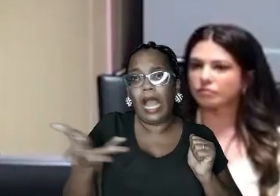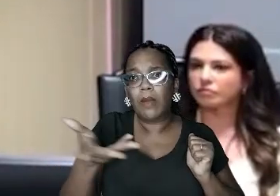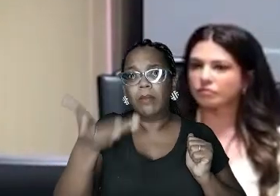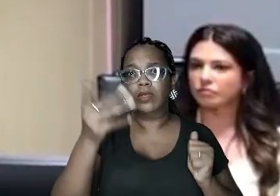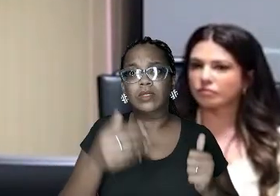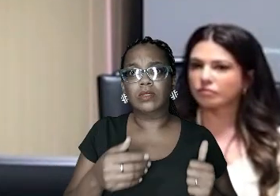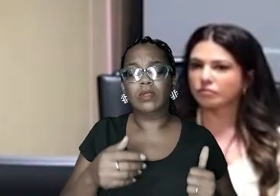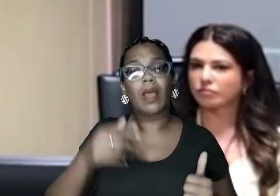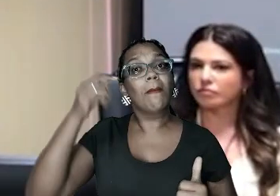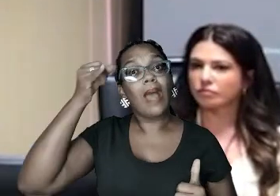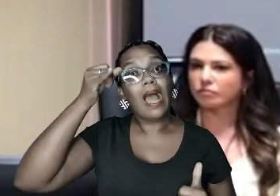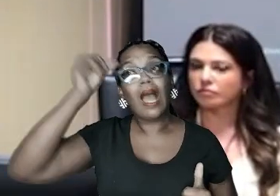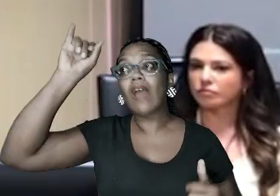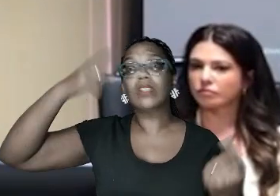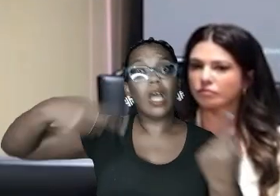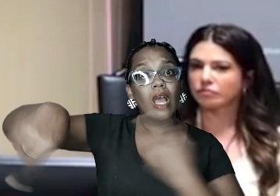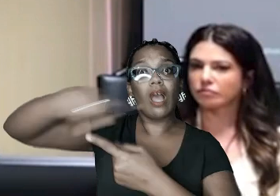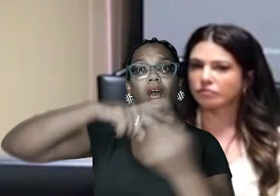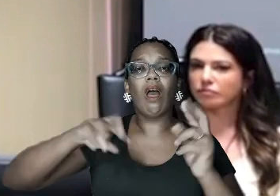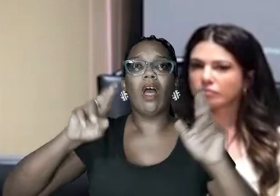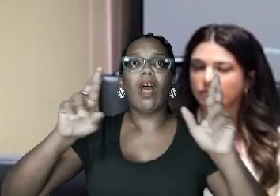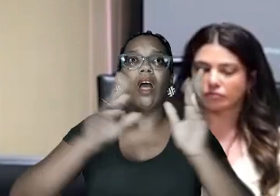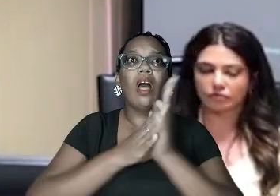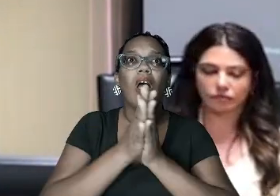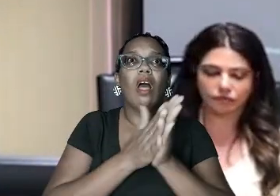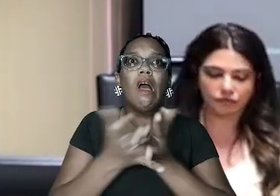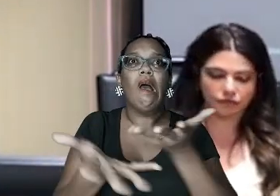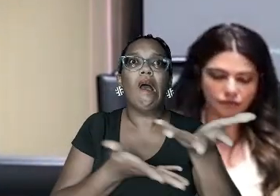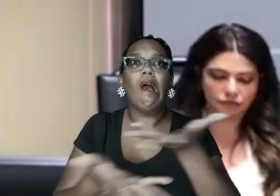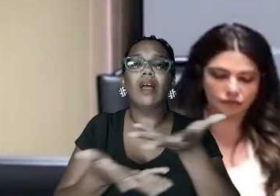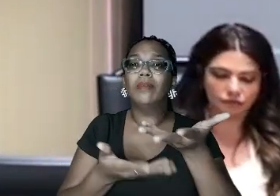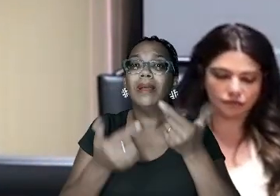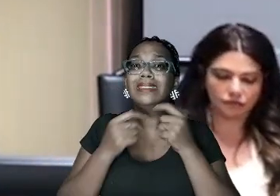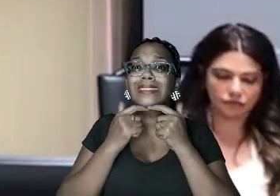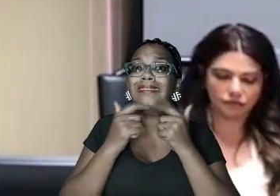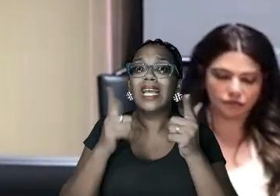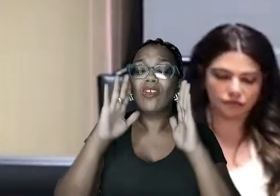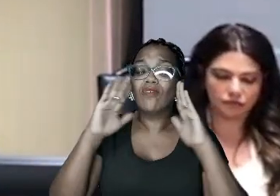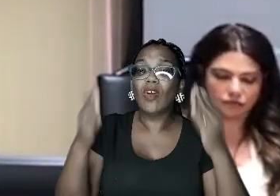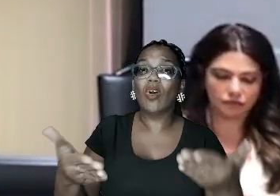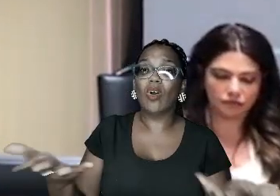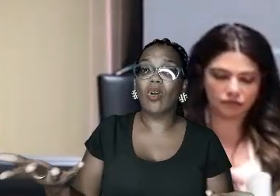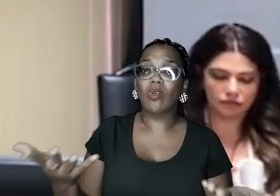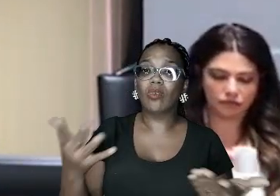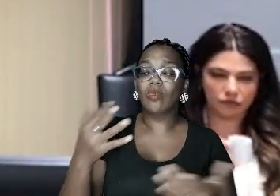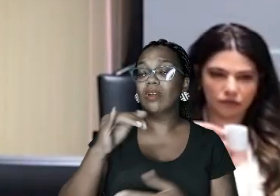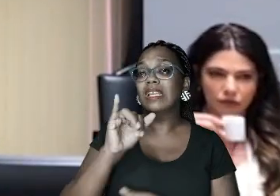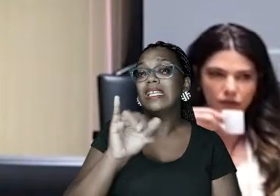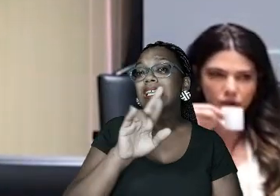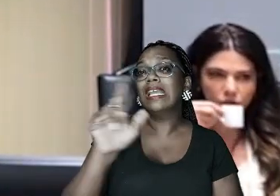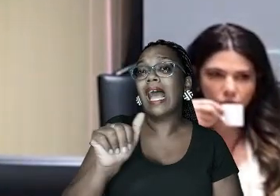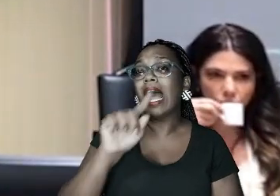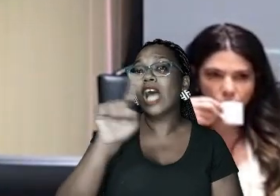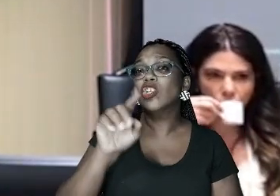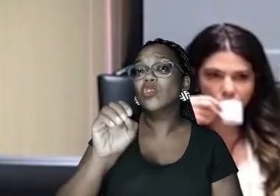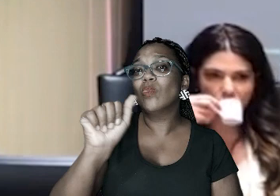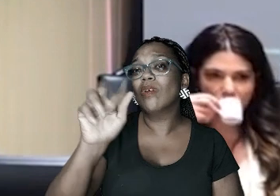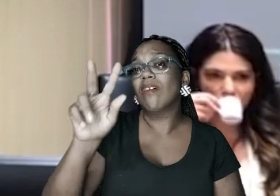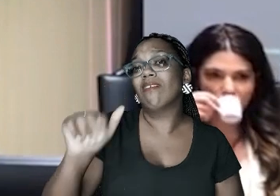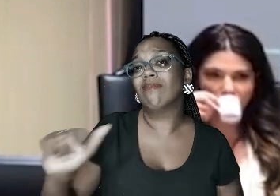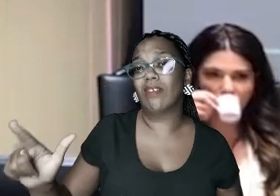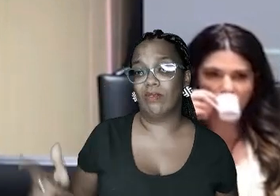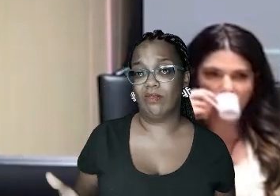o que é para fazer não fazer e para que não sugere inclusive expectativa e movimentação da máquina sem foco de maneira